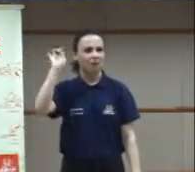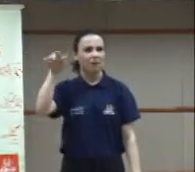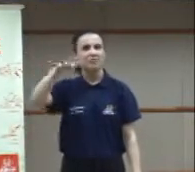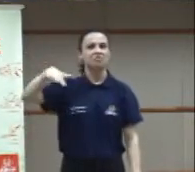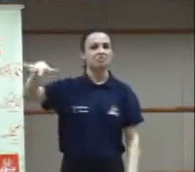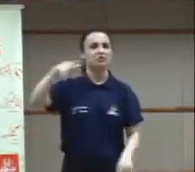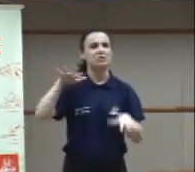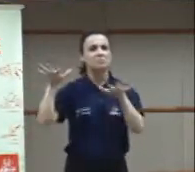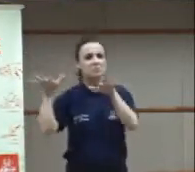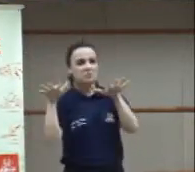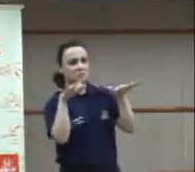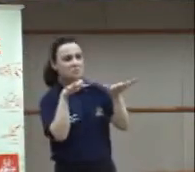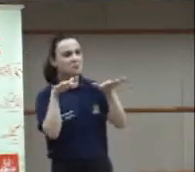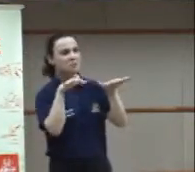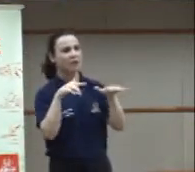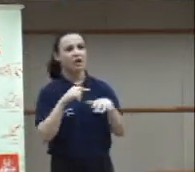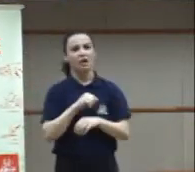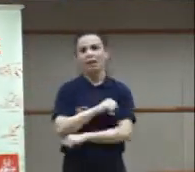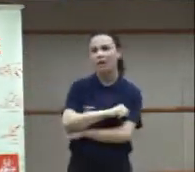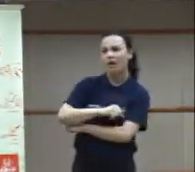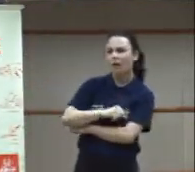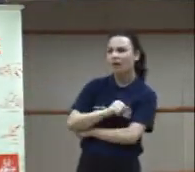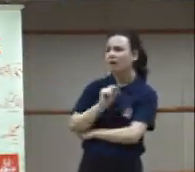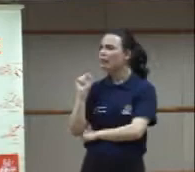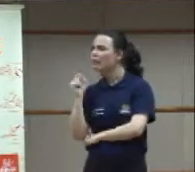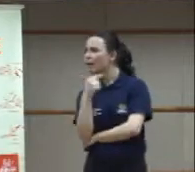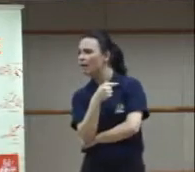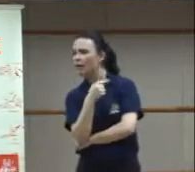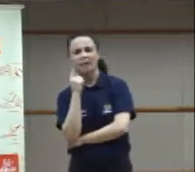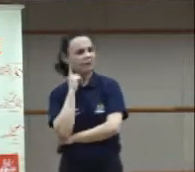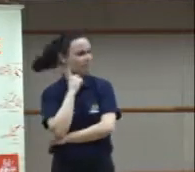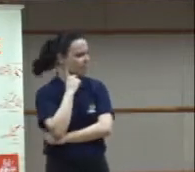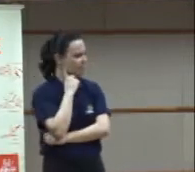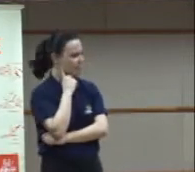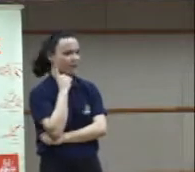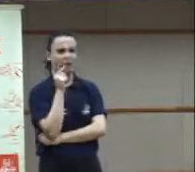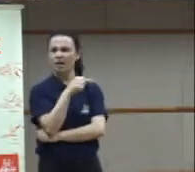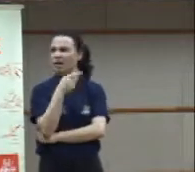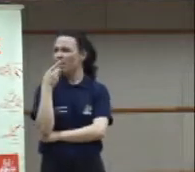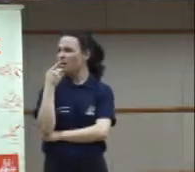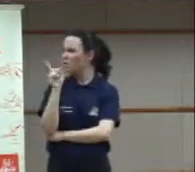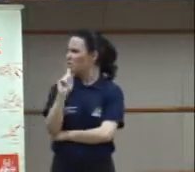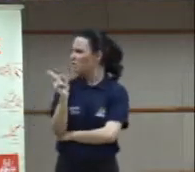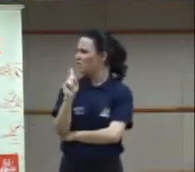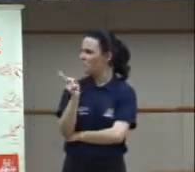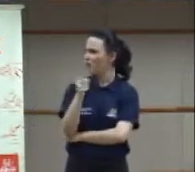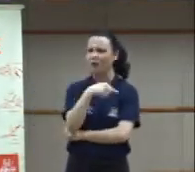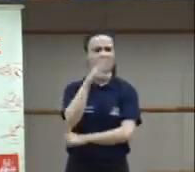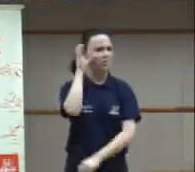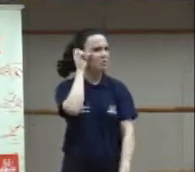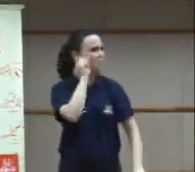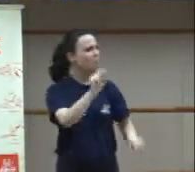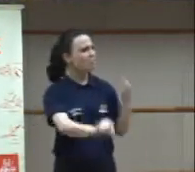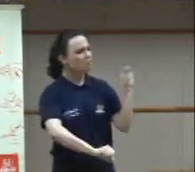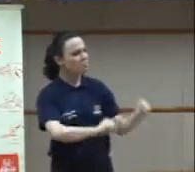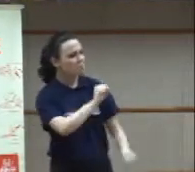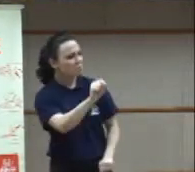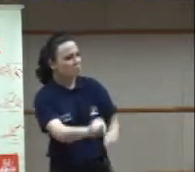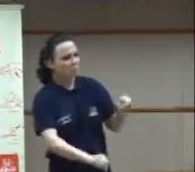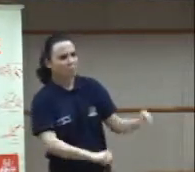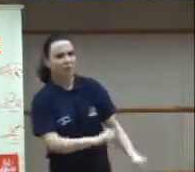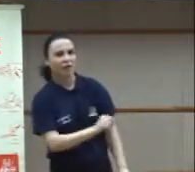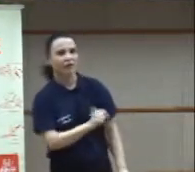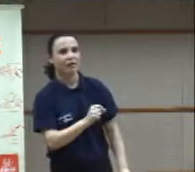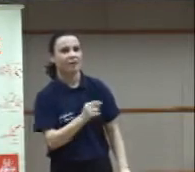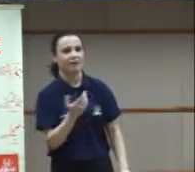demais vão ficar cochichando, né? Quem é esse? Não fala, não ouve, o que que é? E